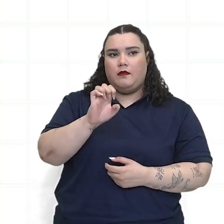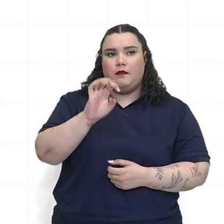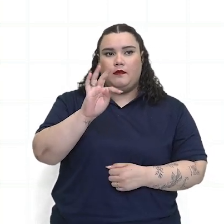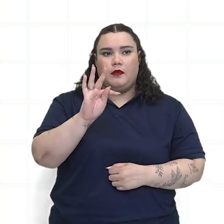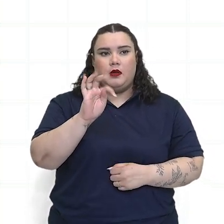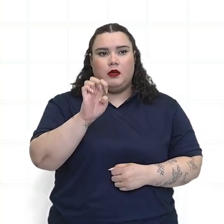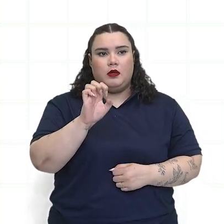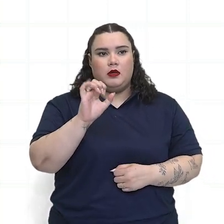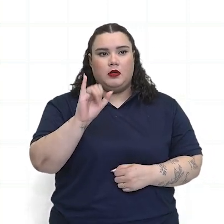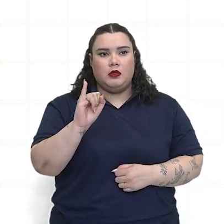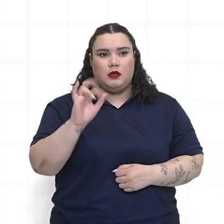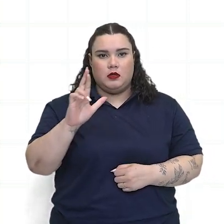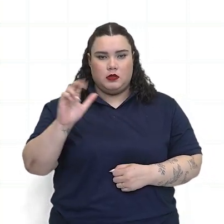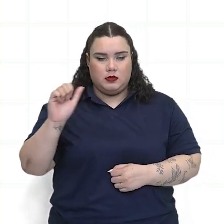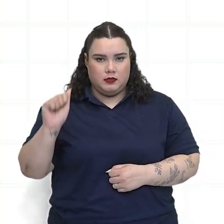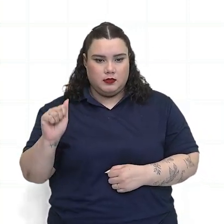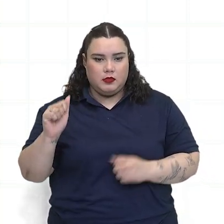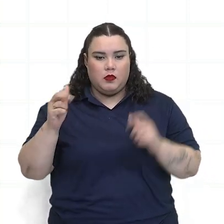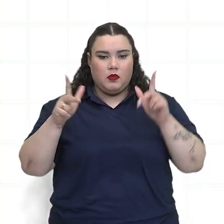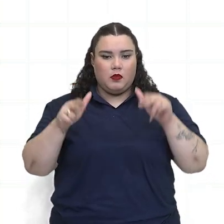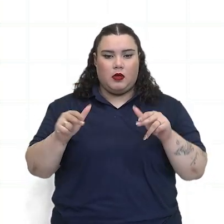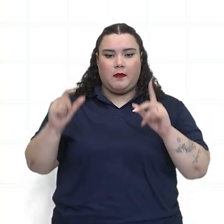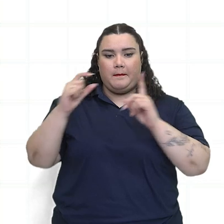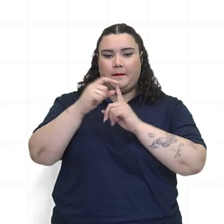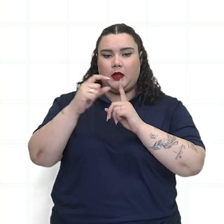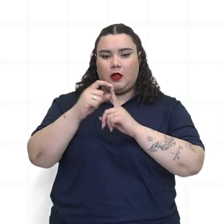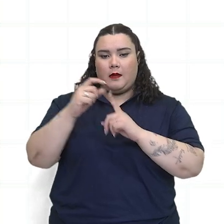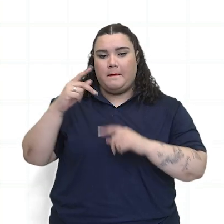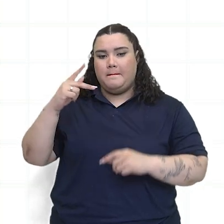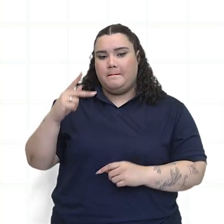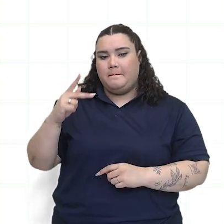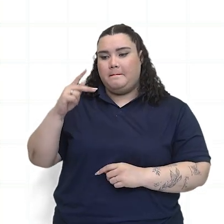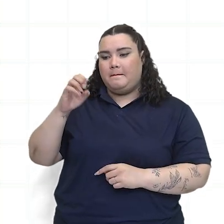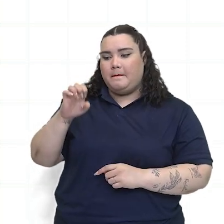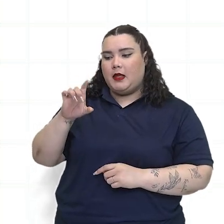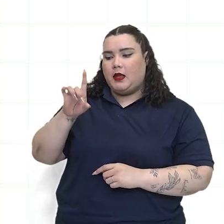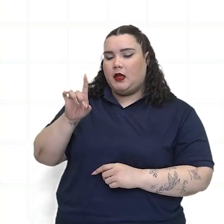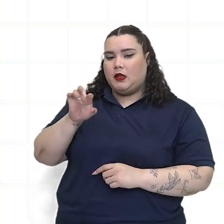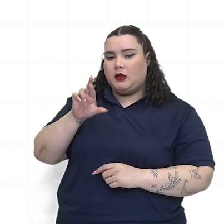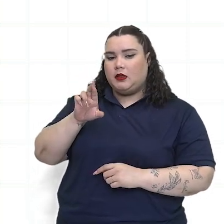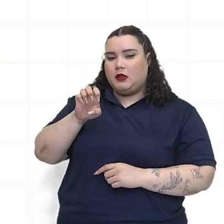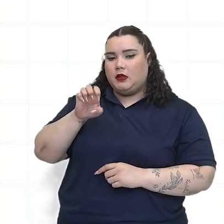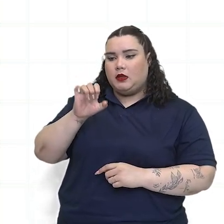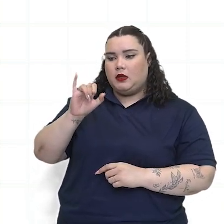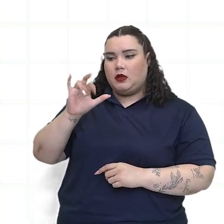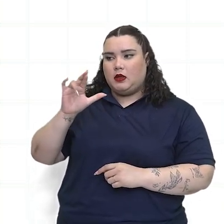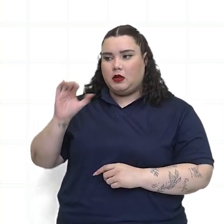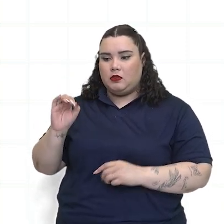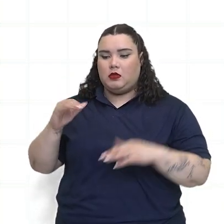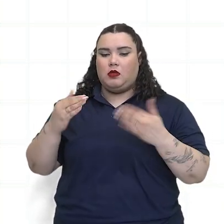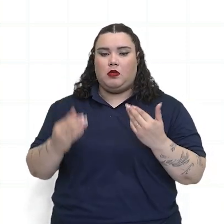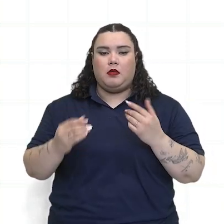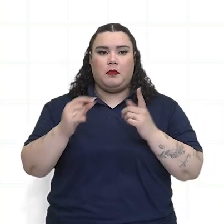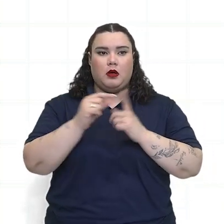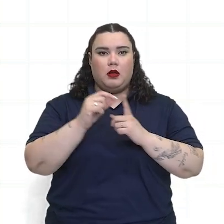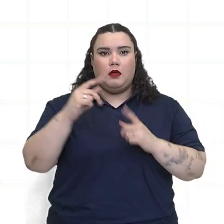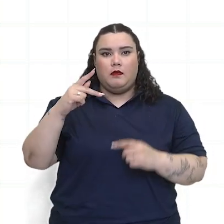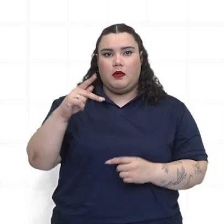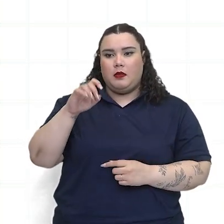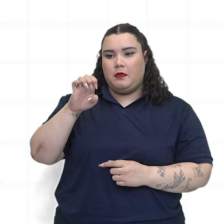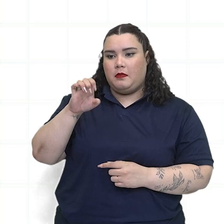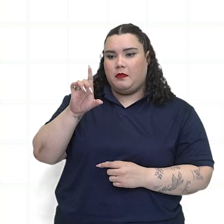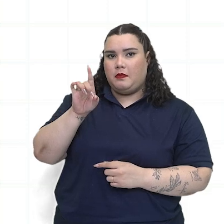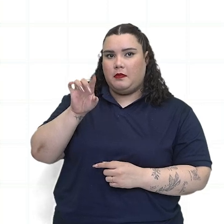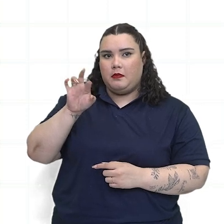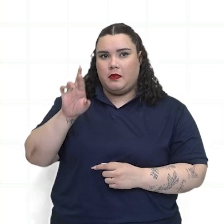Mesmo raciocínio para a palavra pedreiro. Acrescentei o sufixo eiro. E